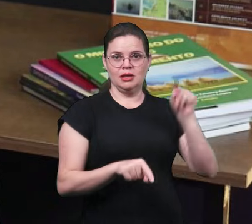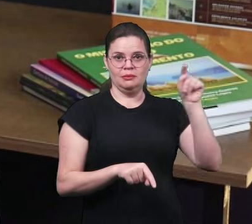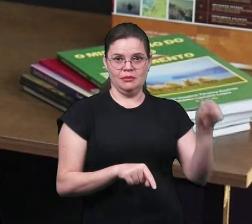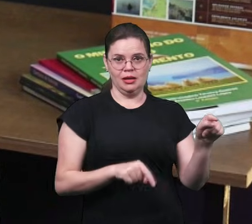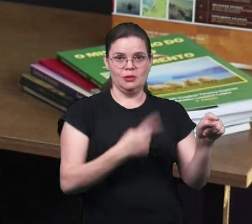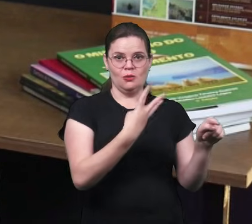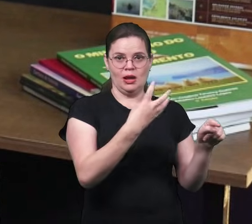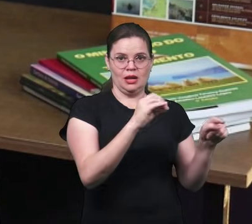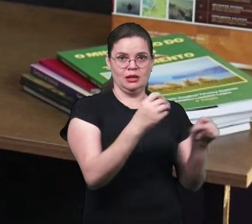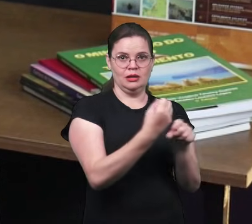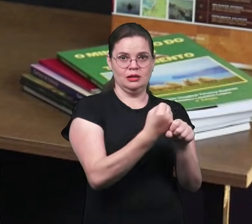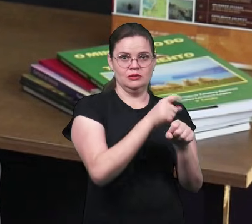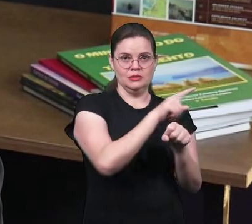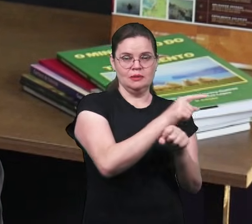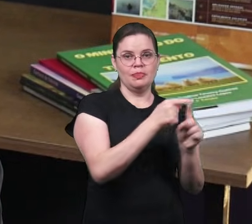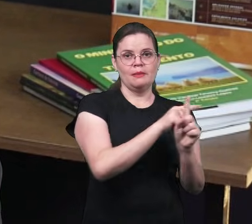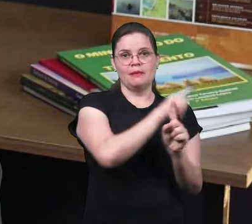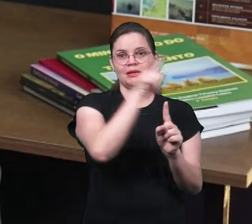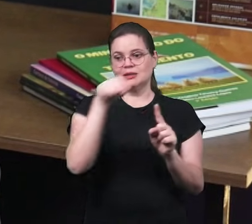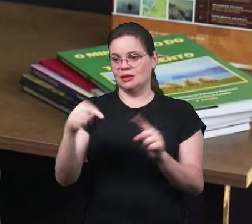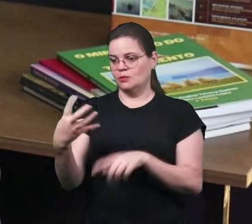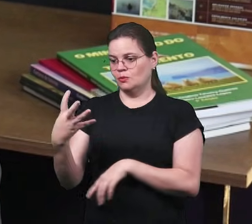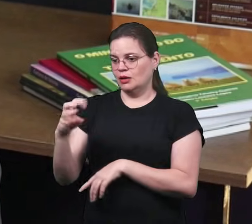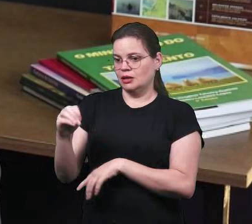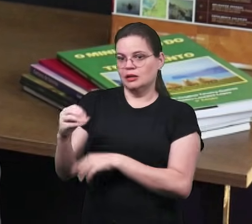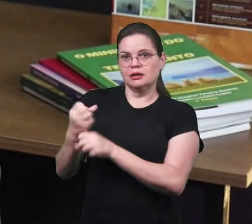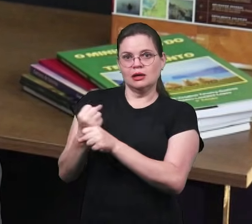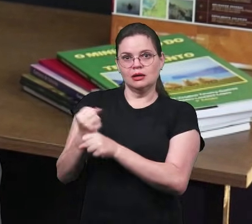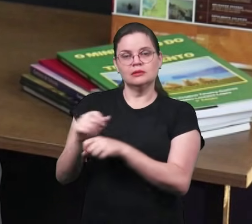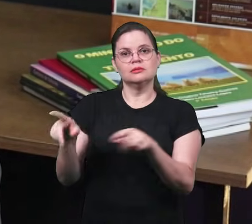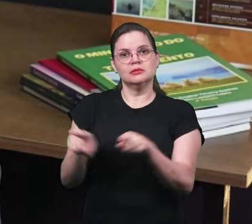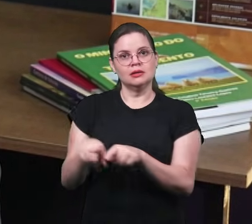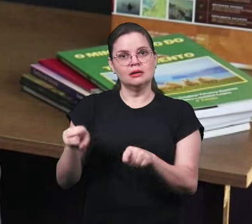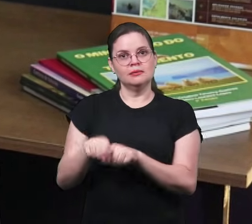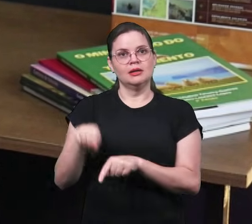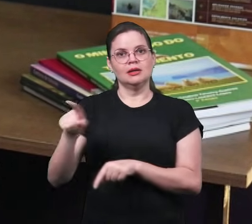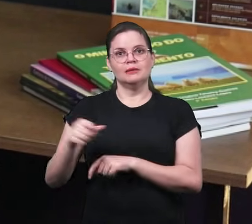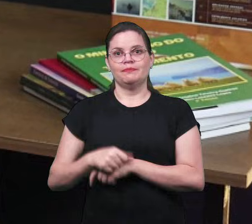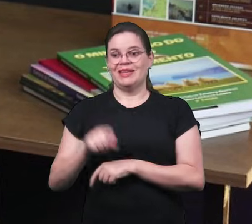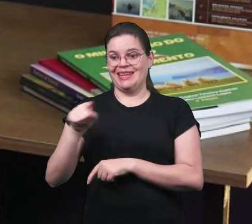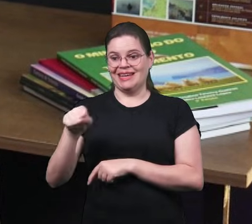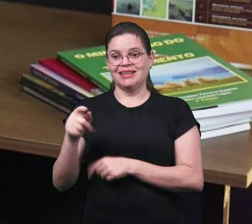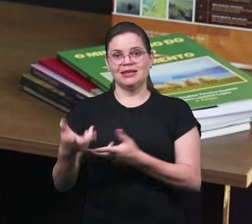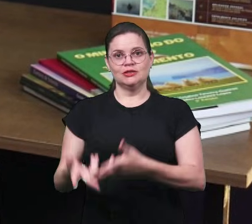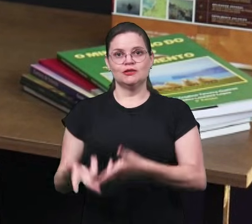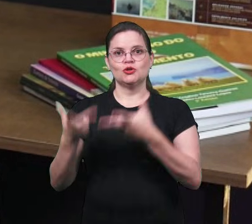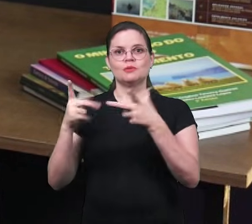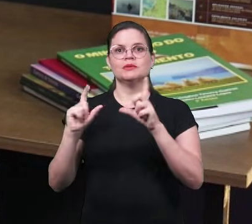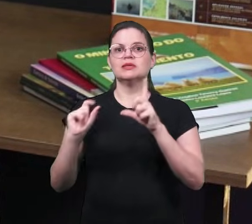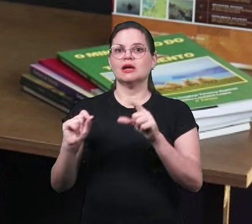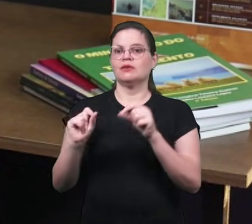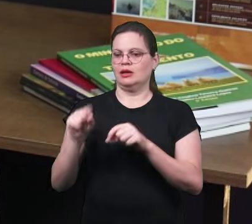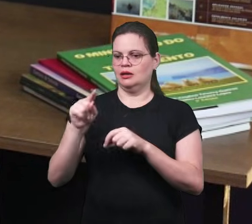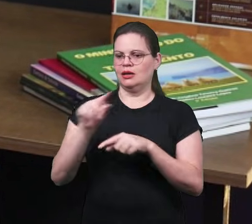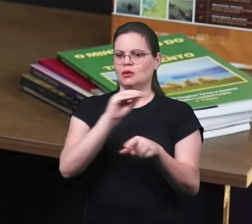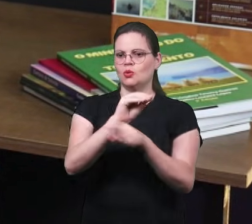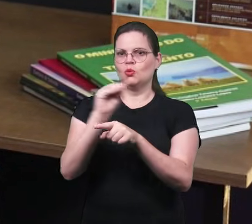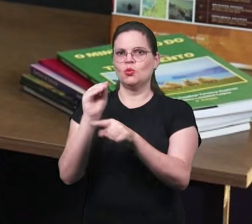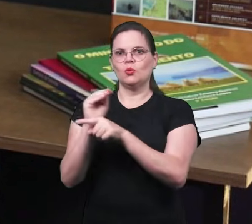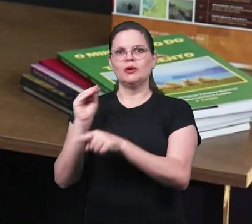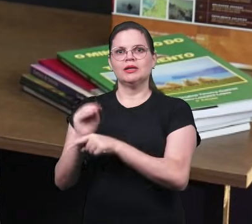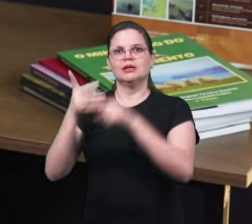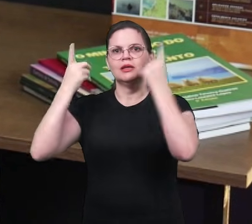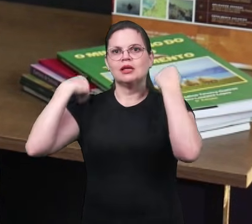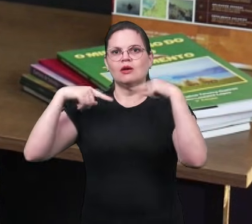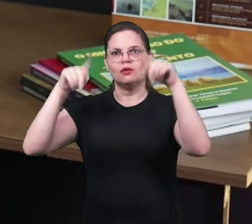fica 40 anos e o que nós percebemos no texto é que ele apacenta os rebanhos de Jetro. Ele ficou 40 anos